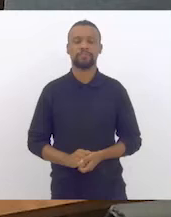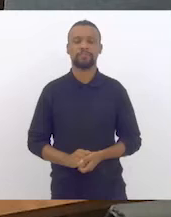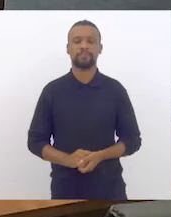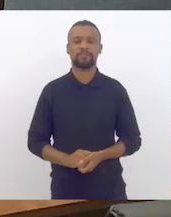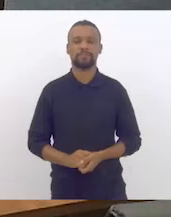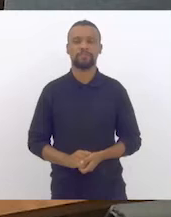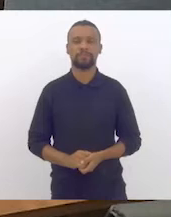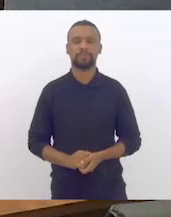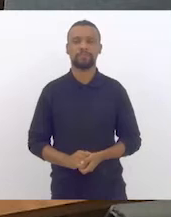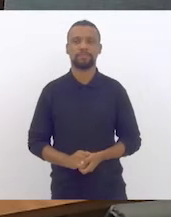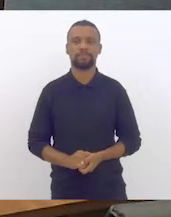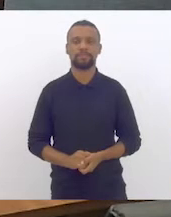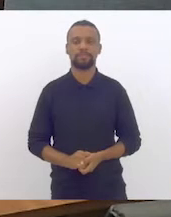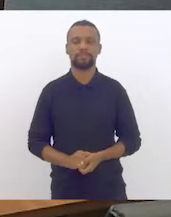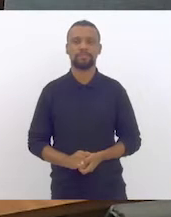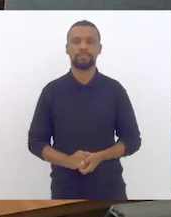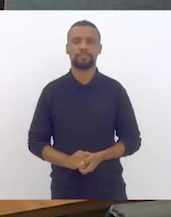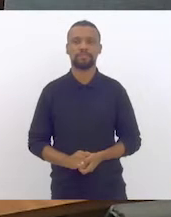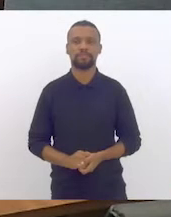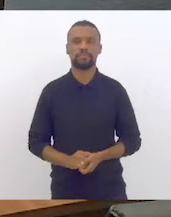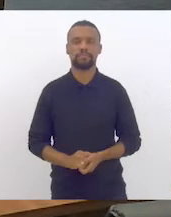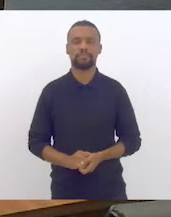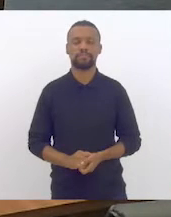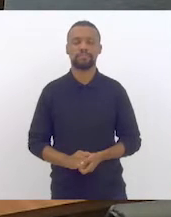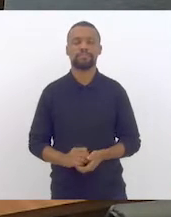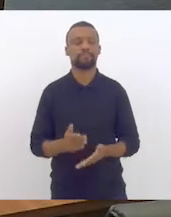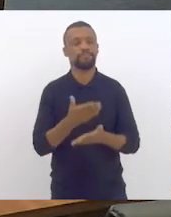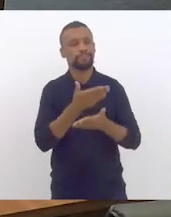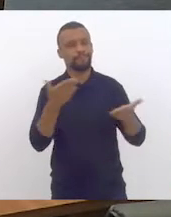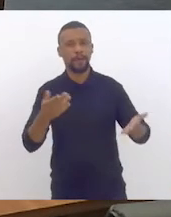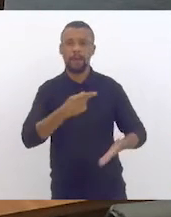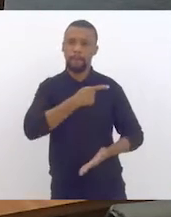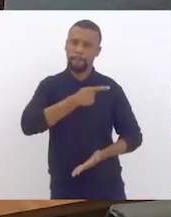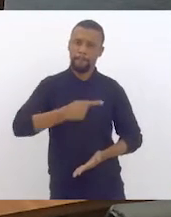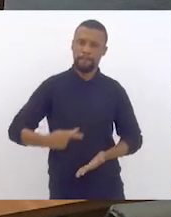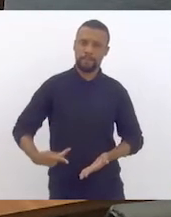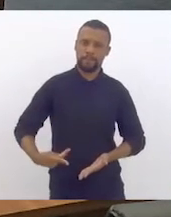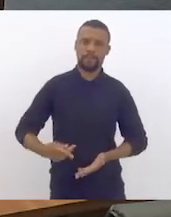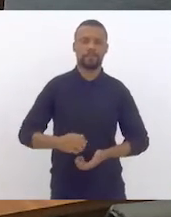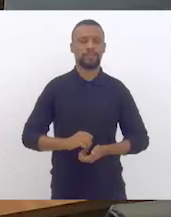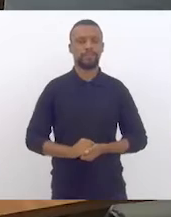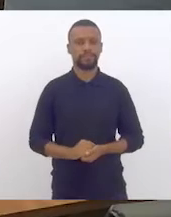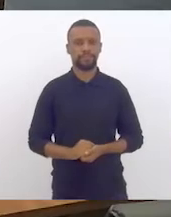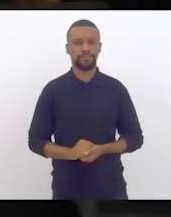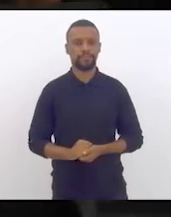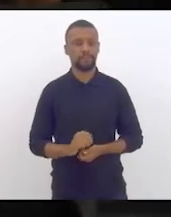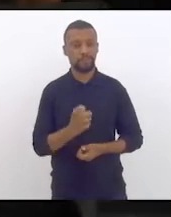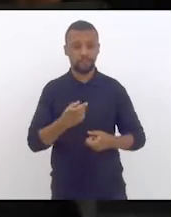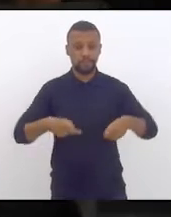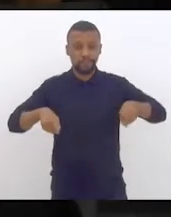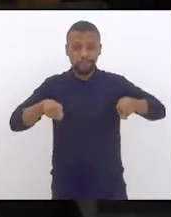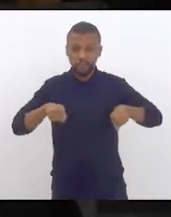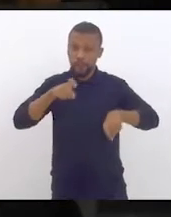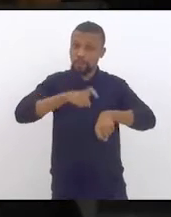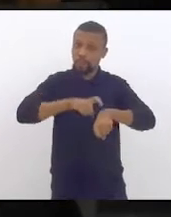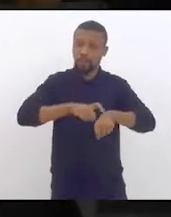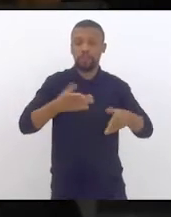E aí a senhora presidente e em exercício